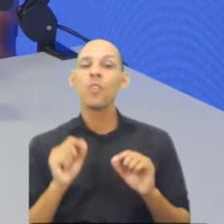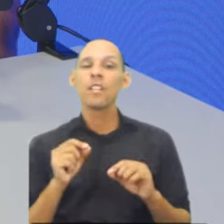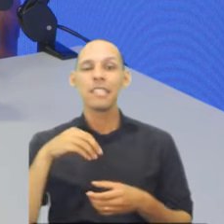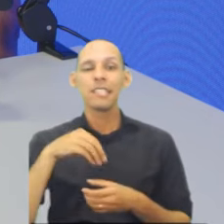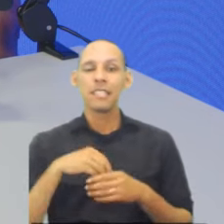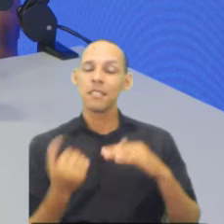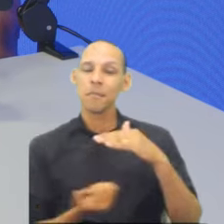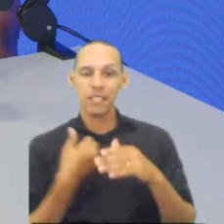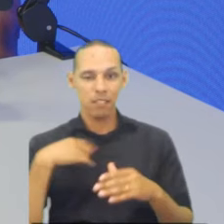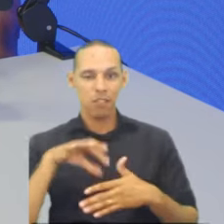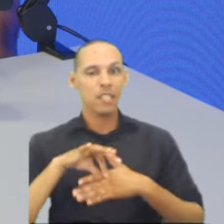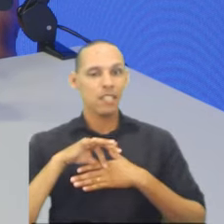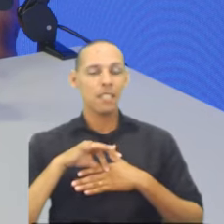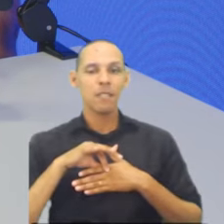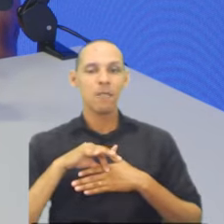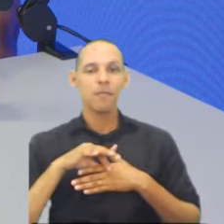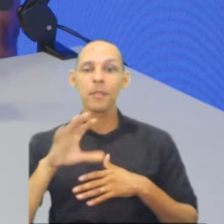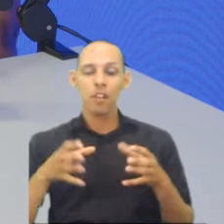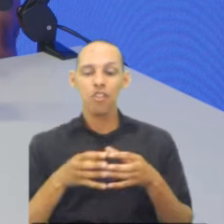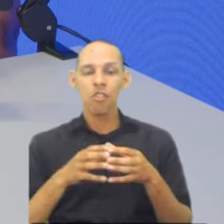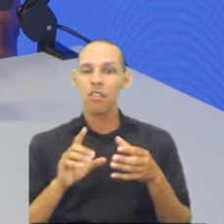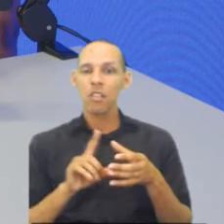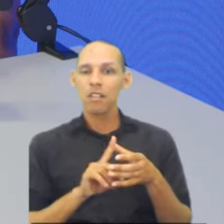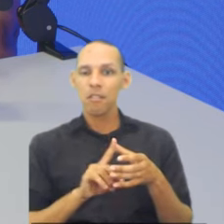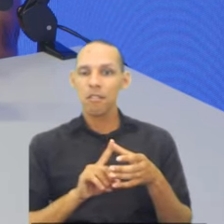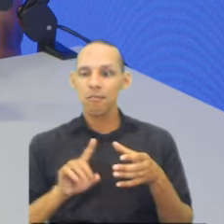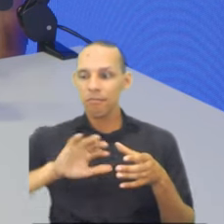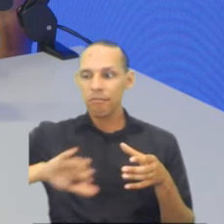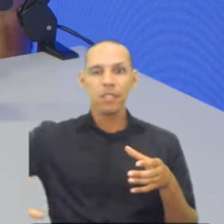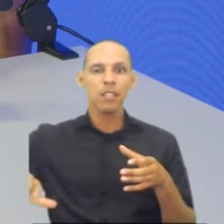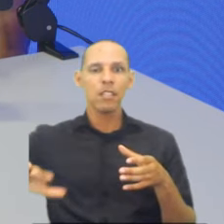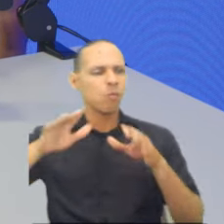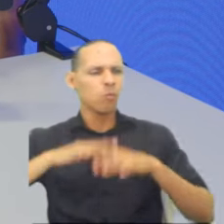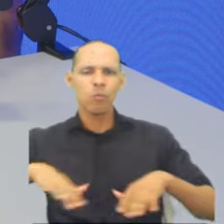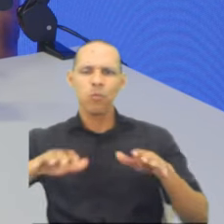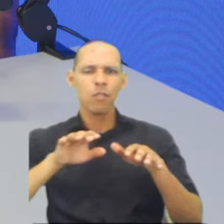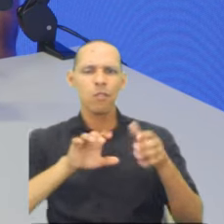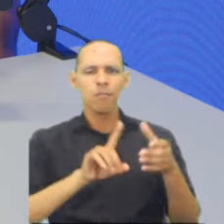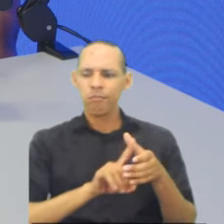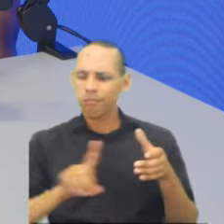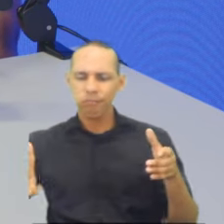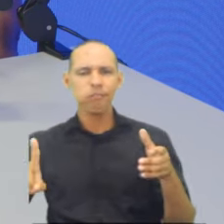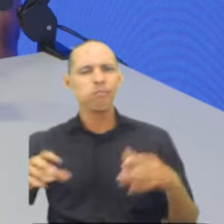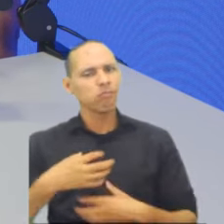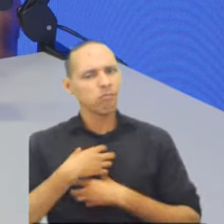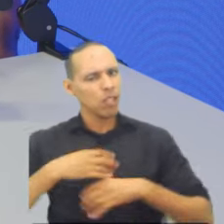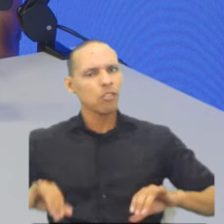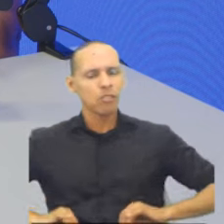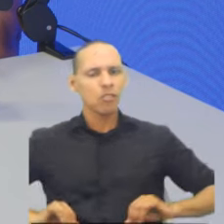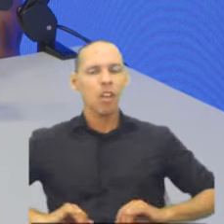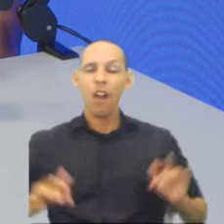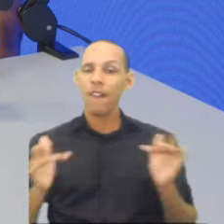eu tava ali numa numa situação de liderança e me senti excluída pelo time então todo mundo passa por exclusão a gente tem que começar a ter